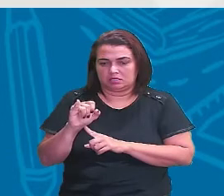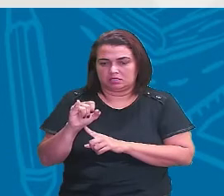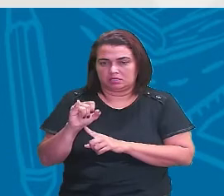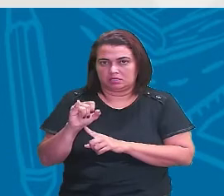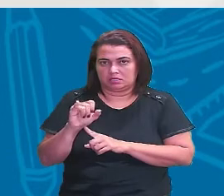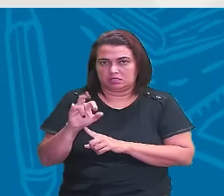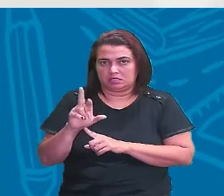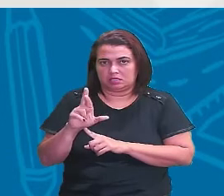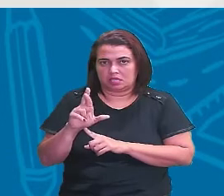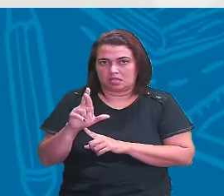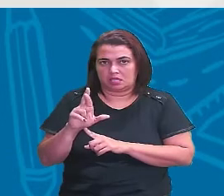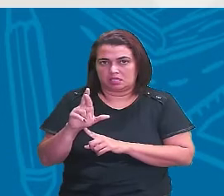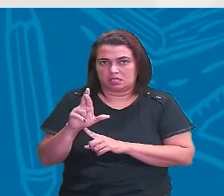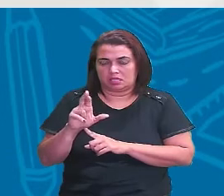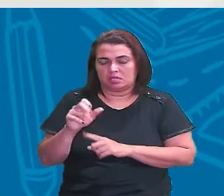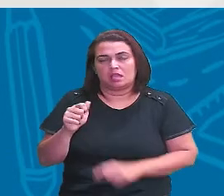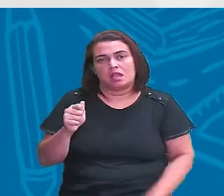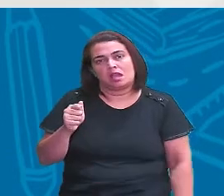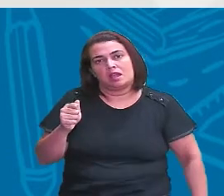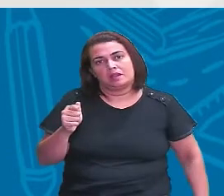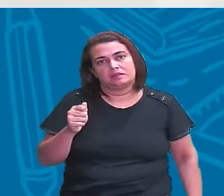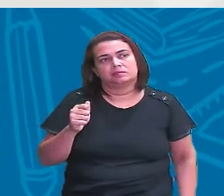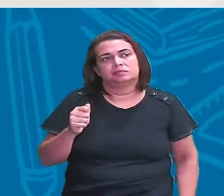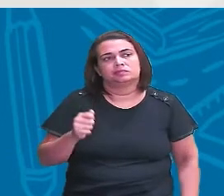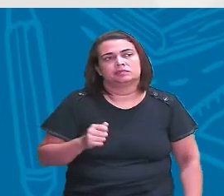I, R, A.